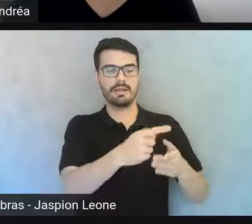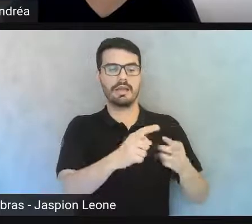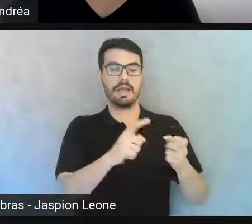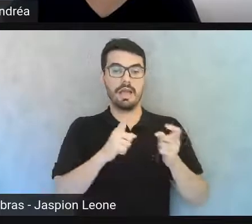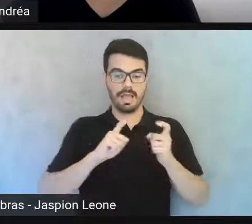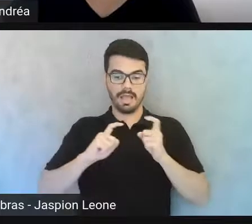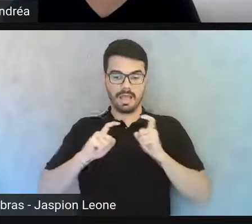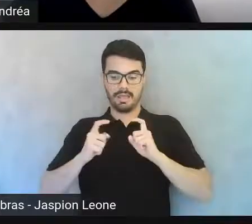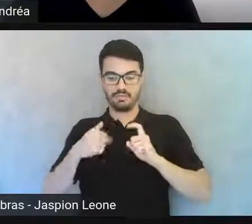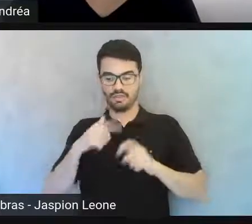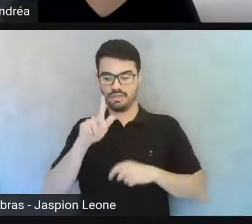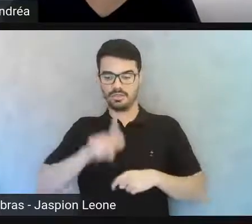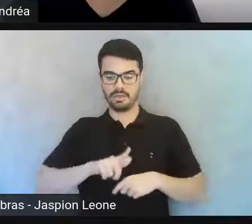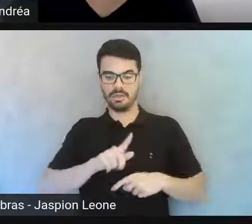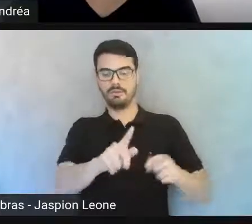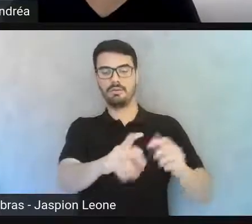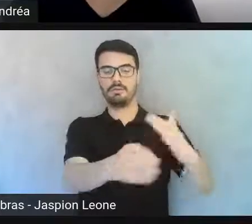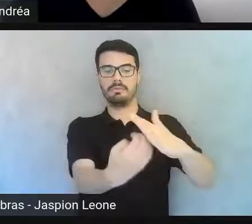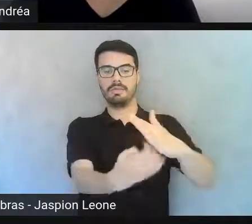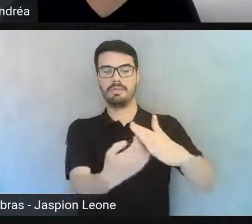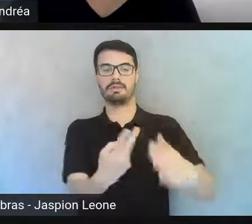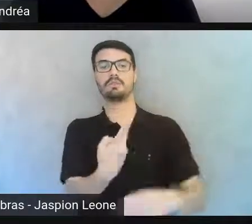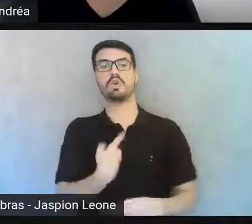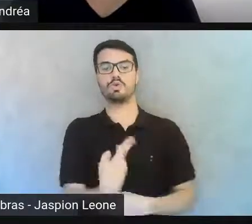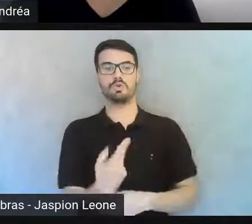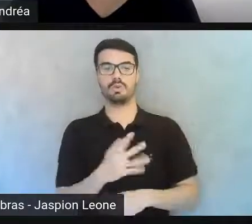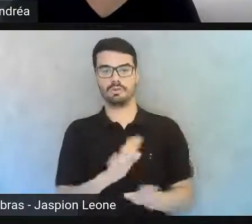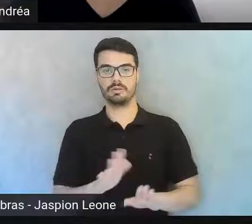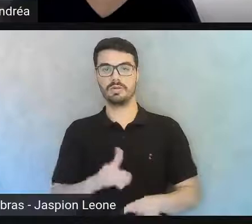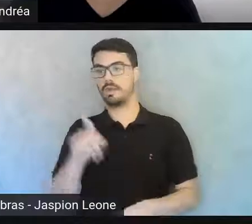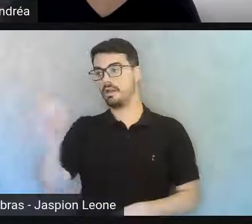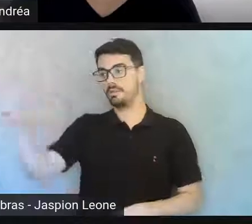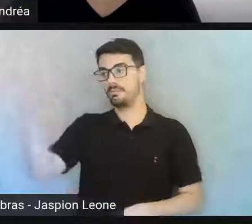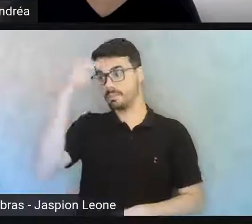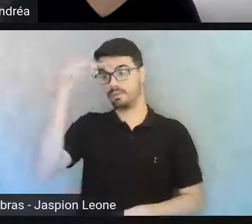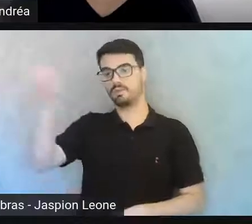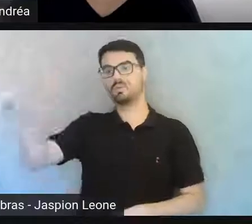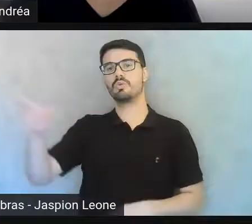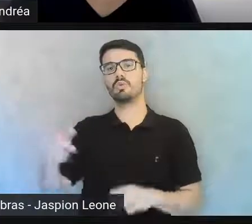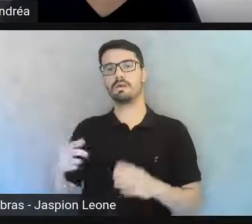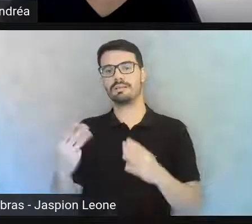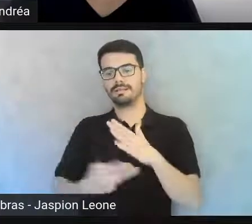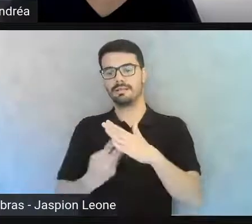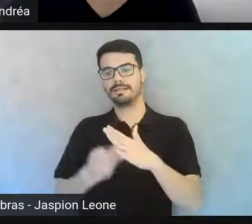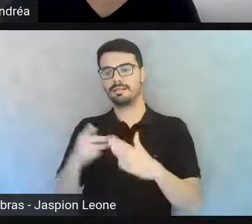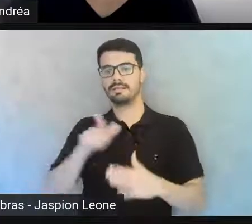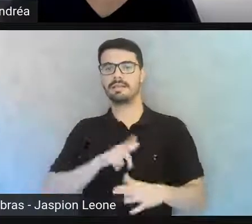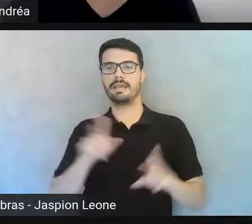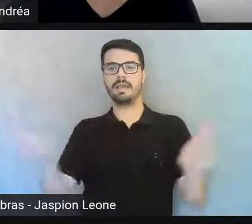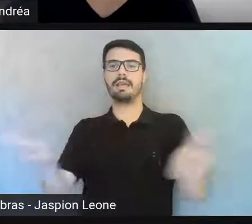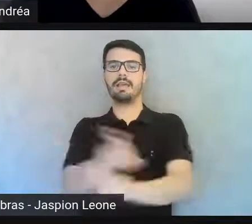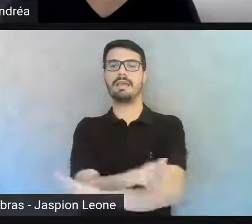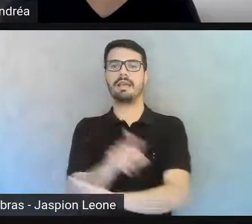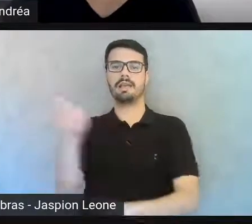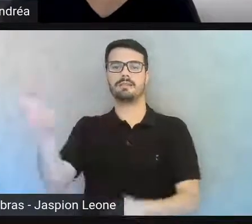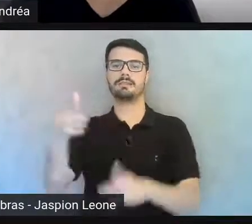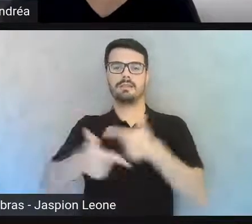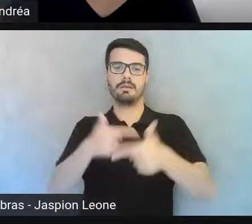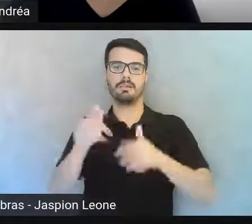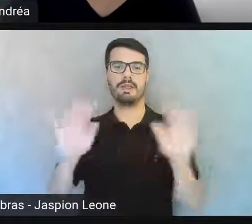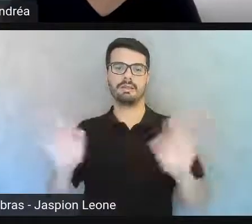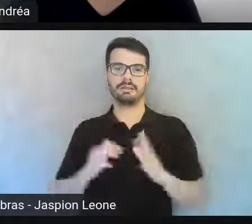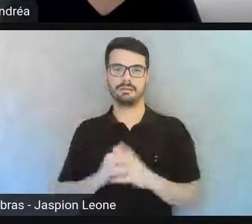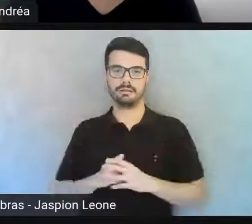né? Contratado e contratante. A contratada tem uma relação trabalhista com o empregado. eu